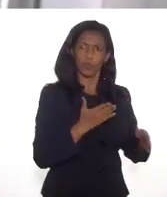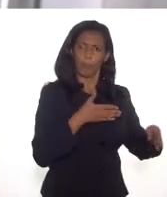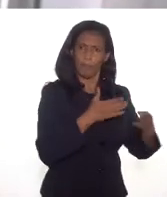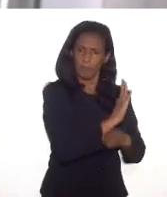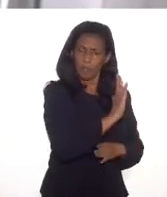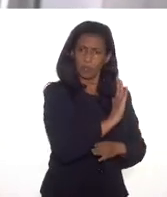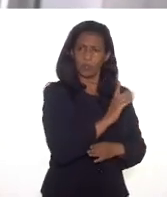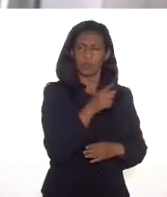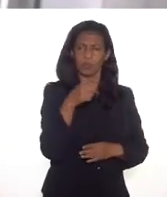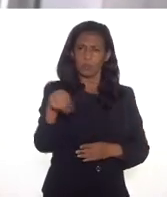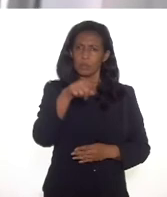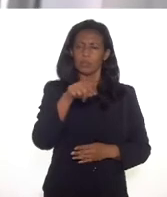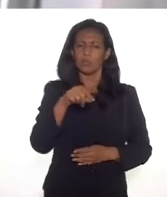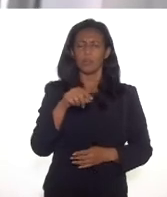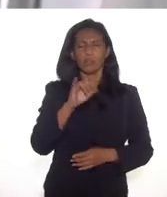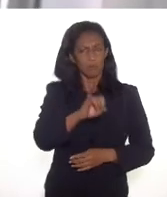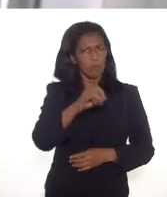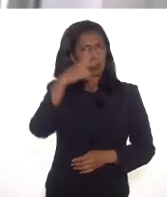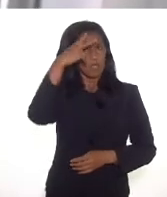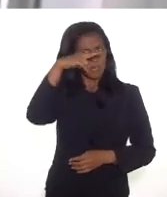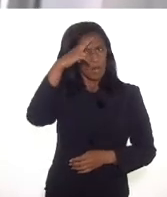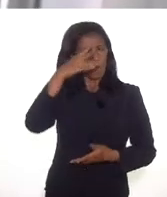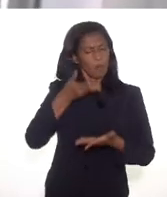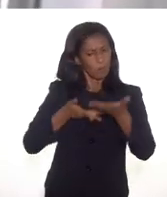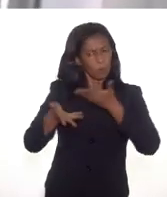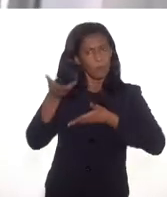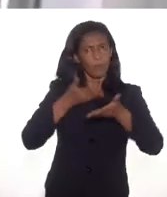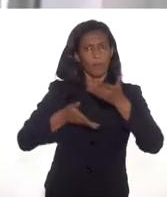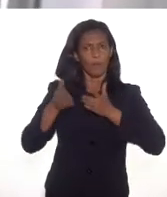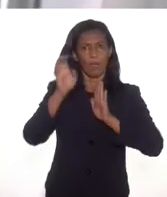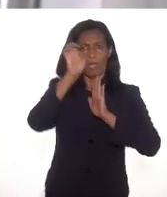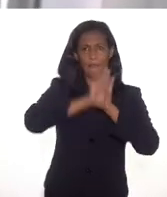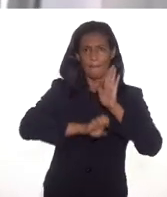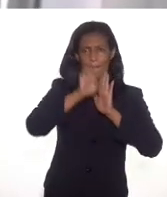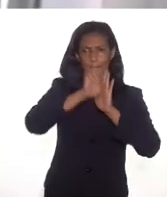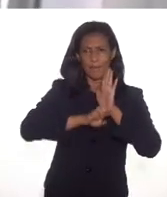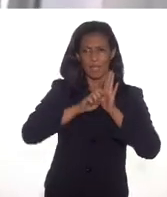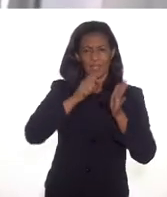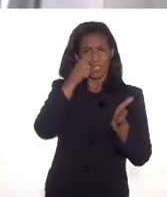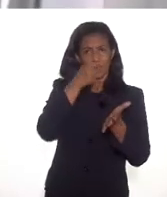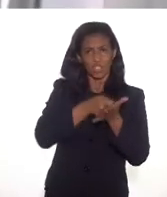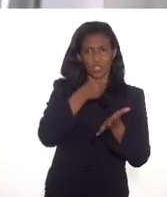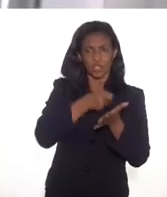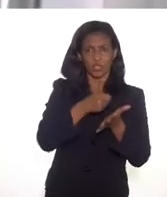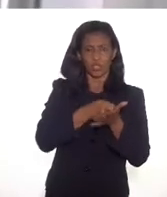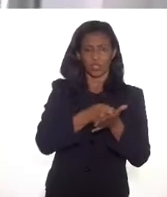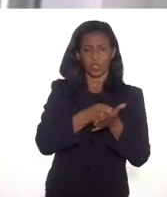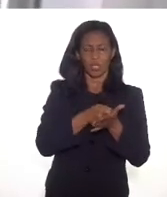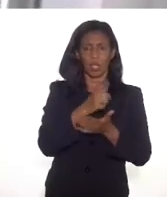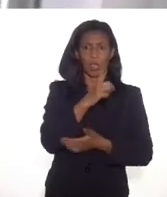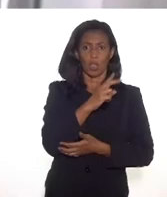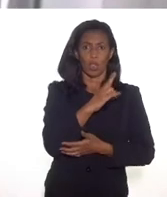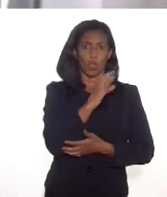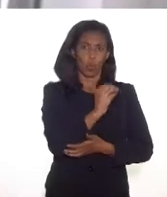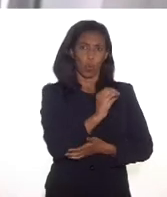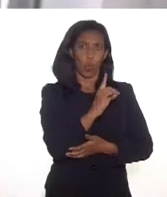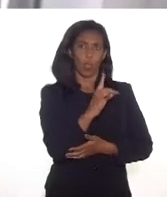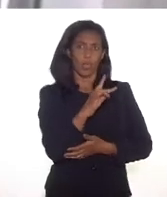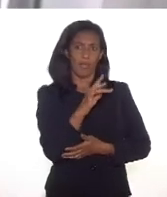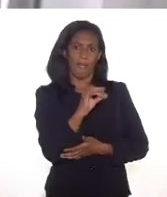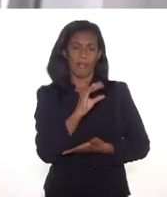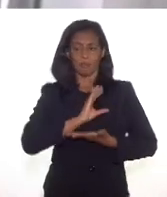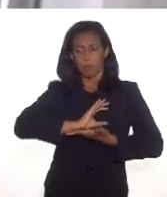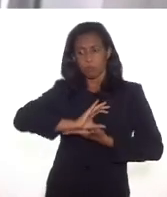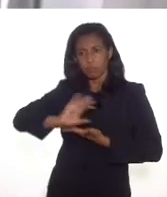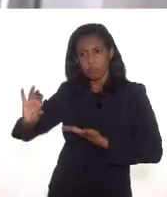e Vossa Excelência se lembra e participou da emenda constitucional que garantiu o repasse em duodécimos para as universidades